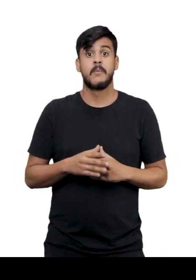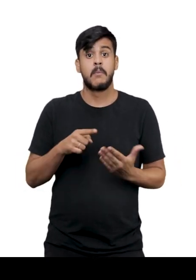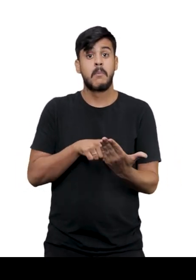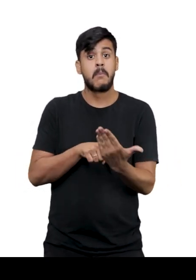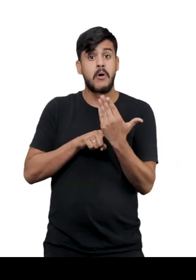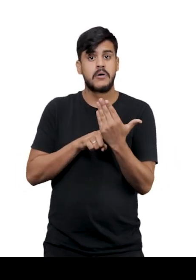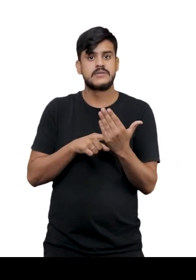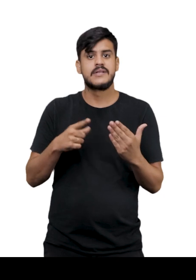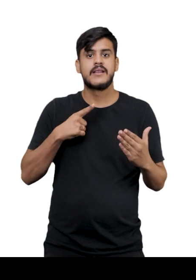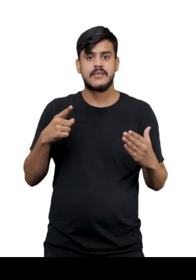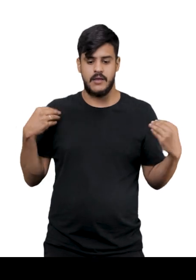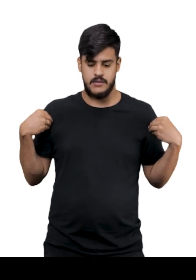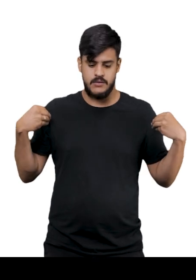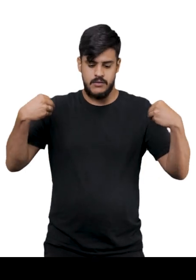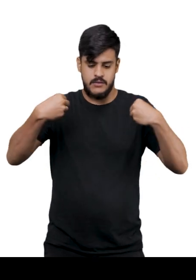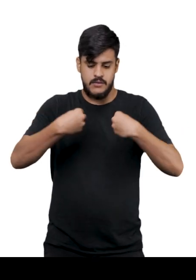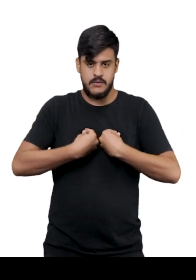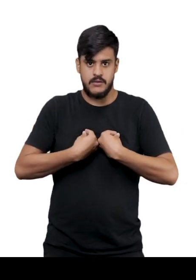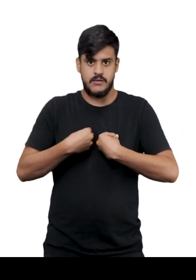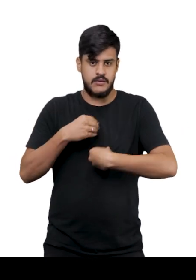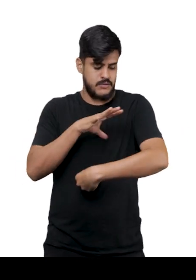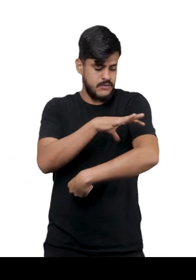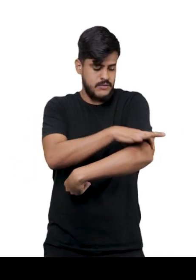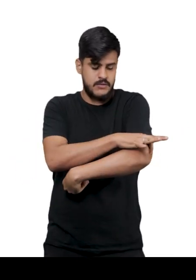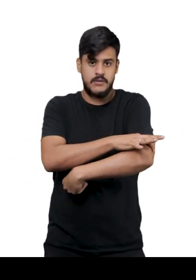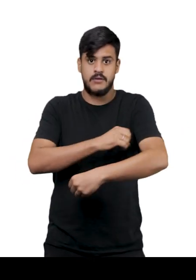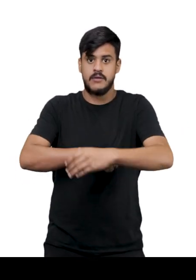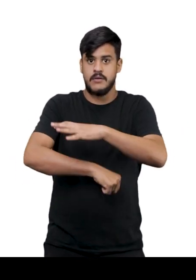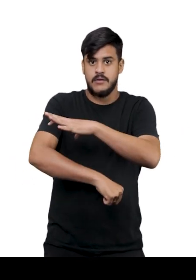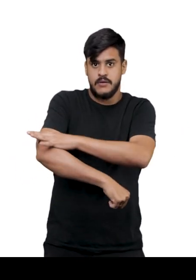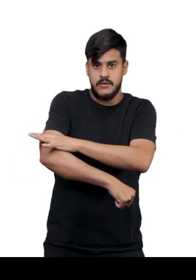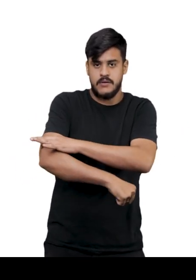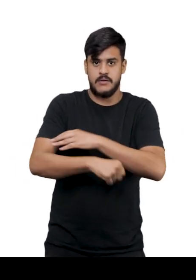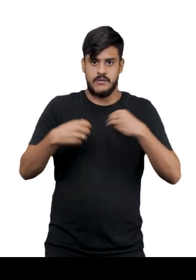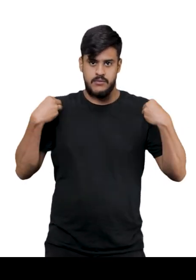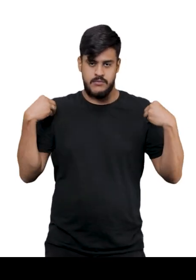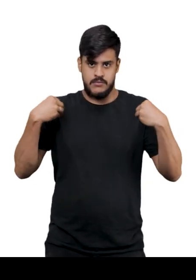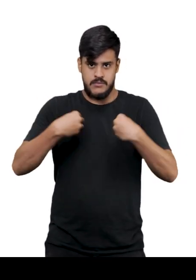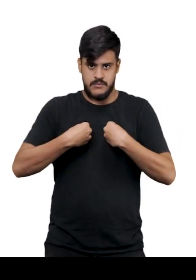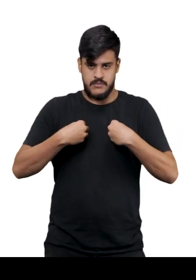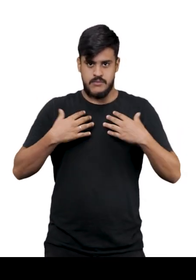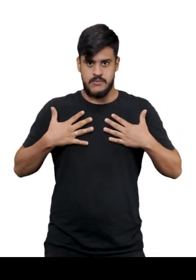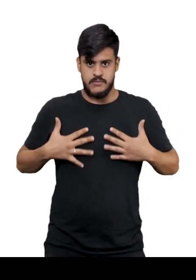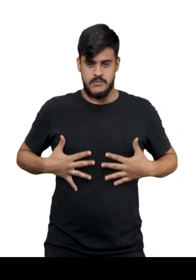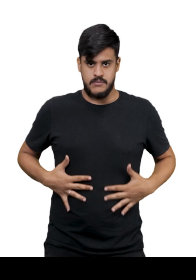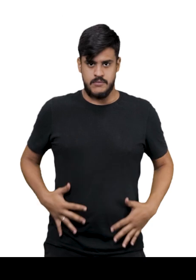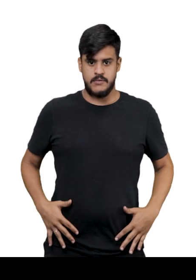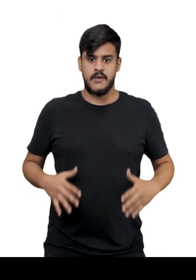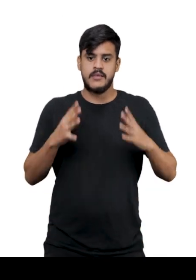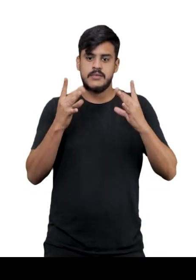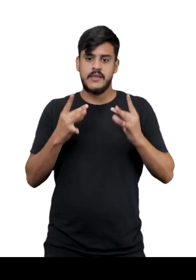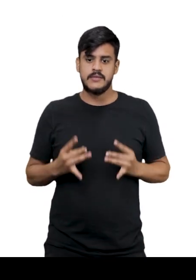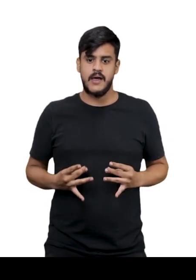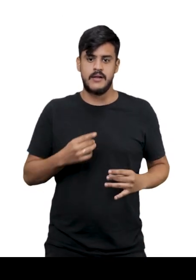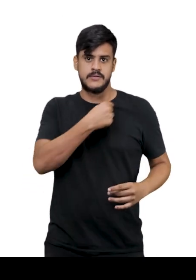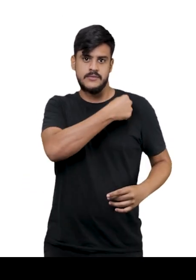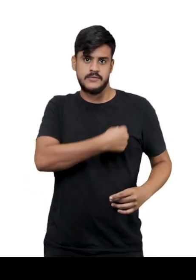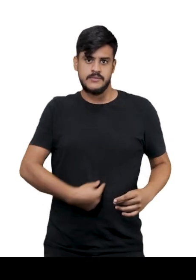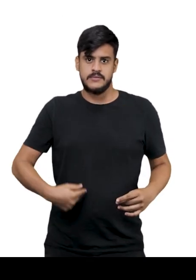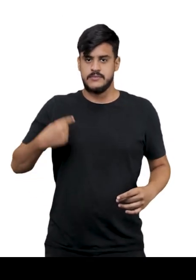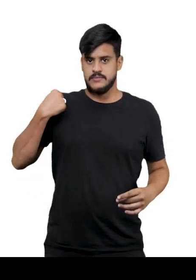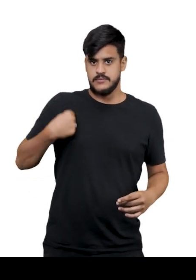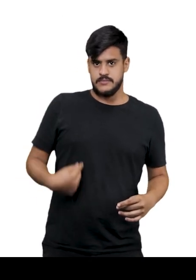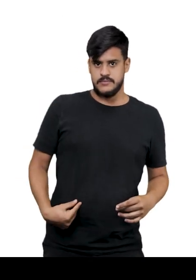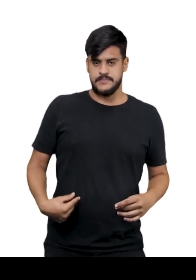fortes. Relevos na madeira sugerem uma vestimenta com mangas até os cotovelos e uma blusa sobre o peito,